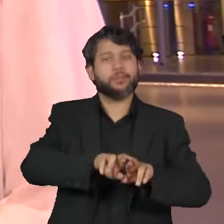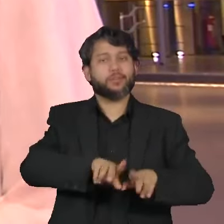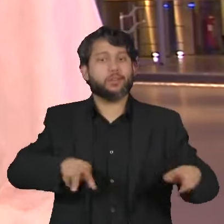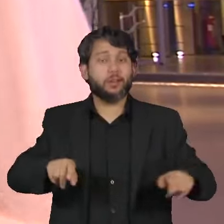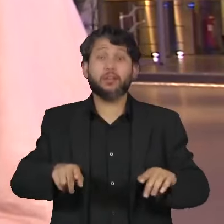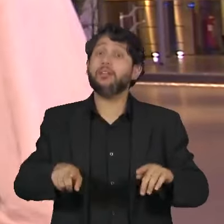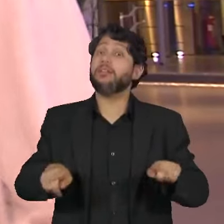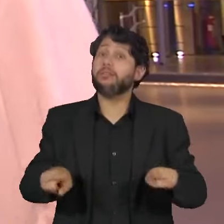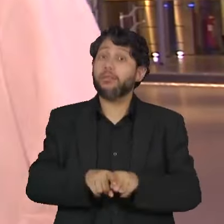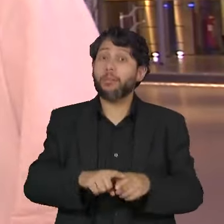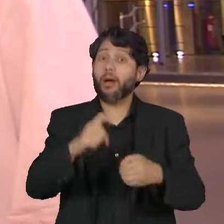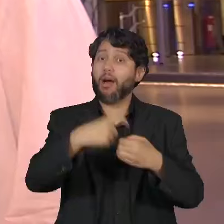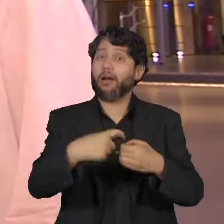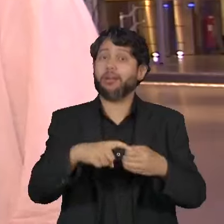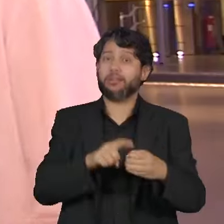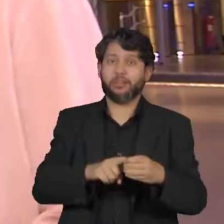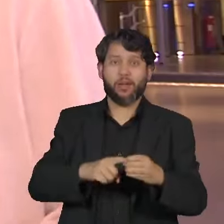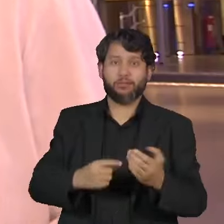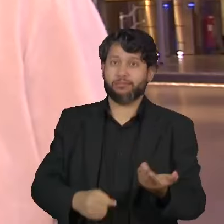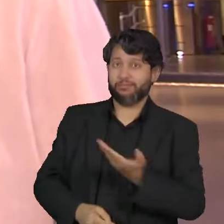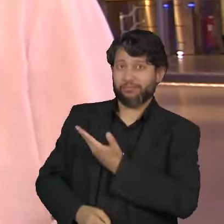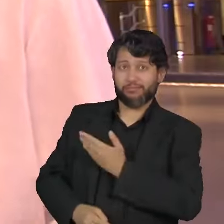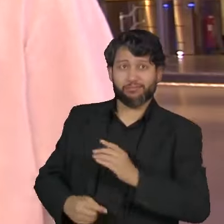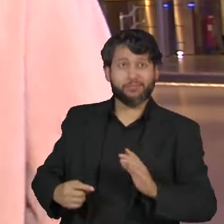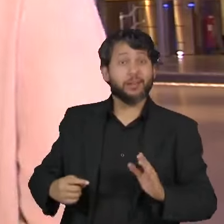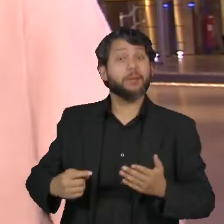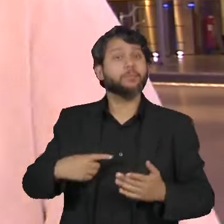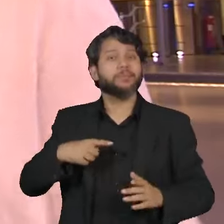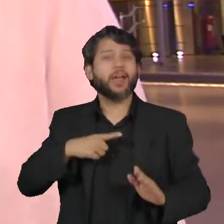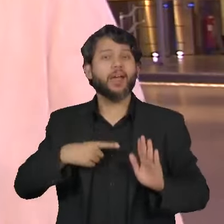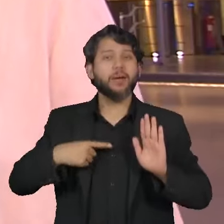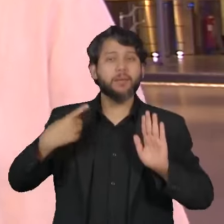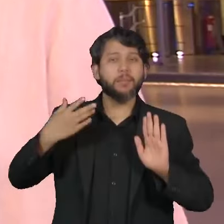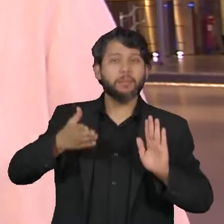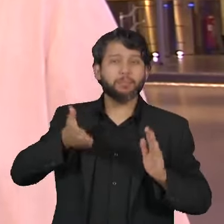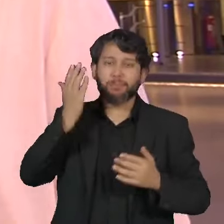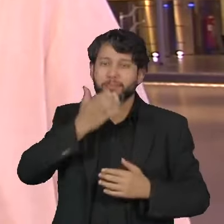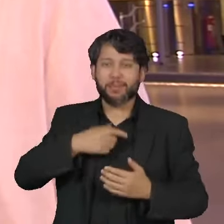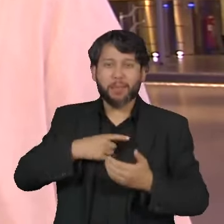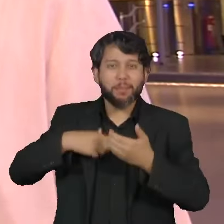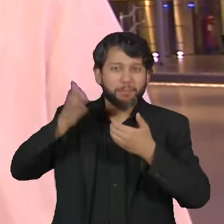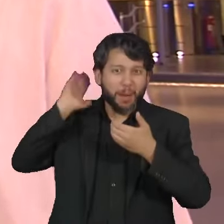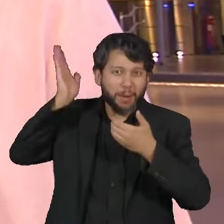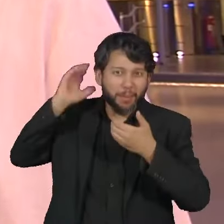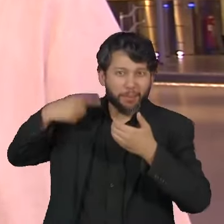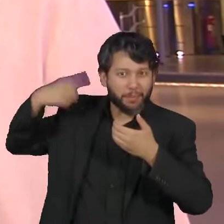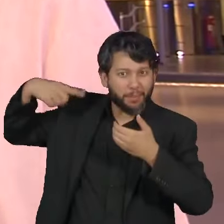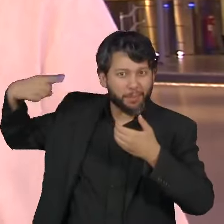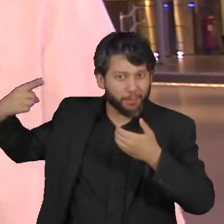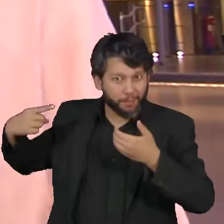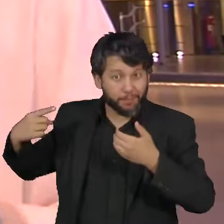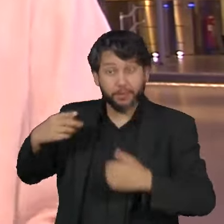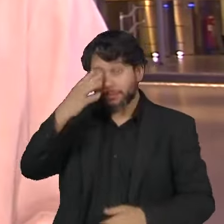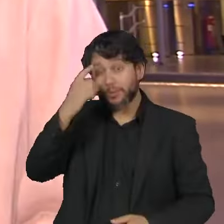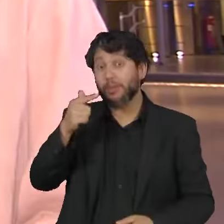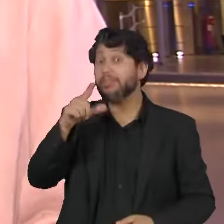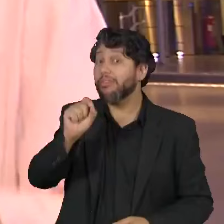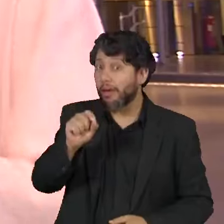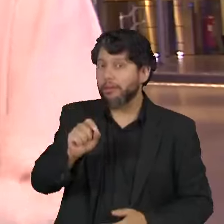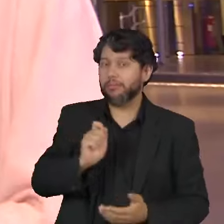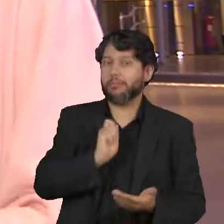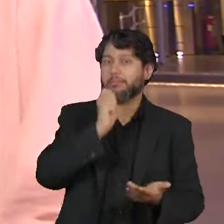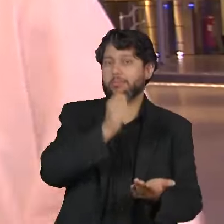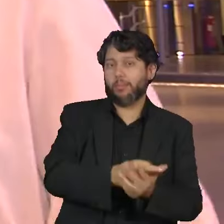em ações na Bolsa de Valores, onde a chance de retorno financeiro é maior. De cada 10 pessoas que gastam em